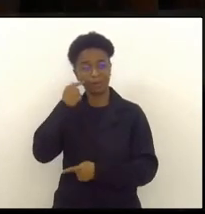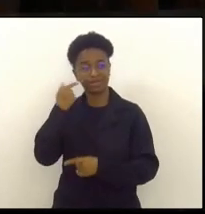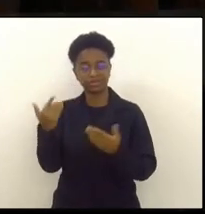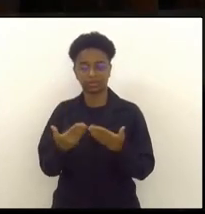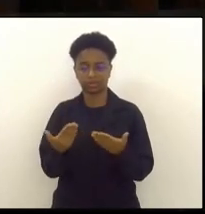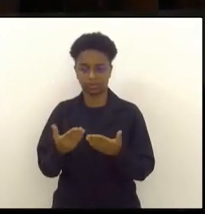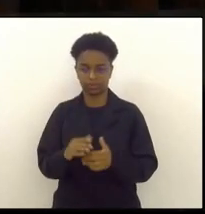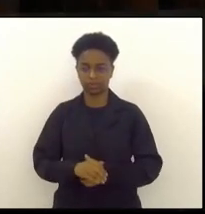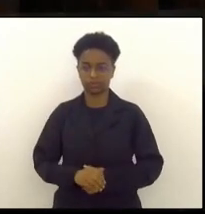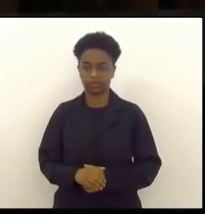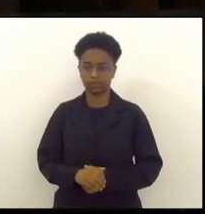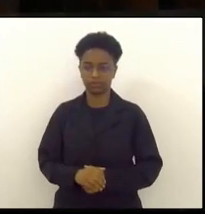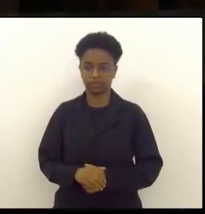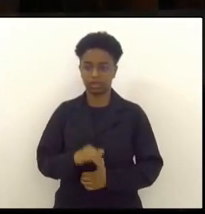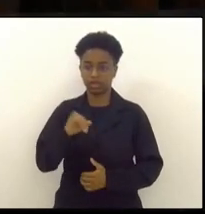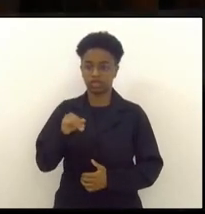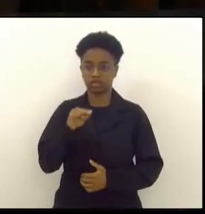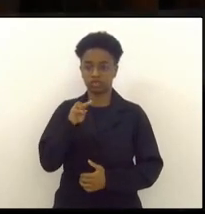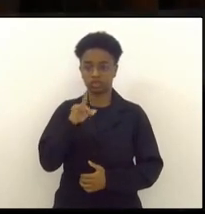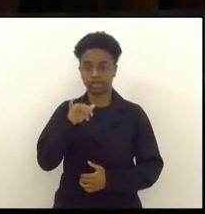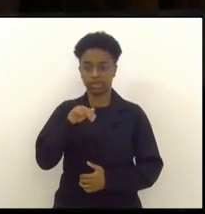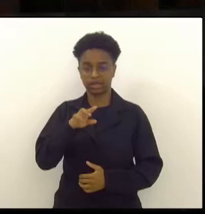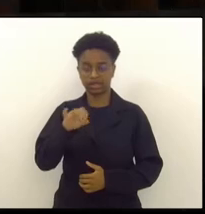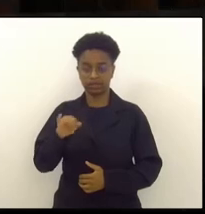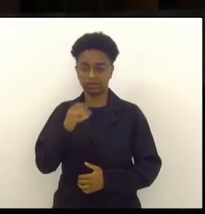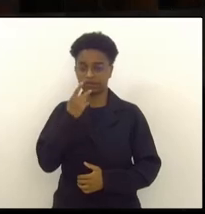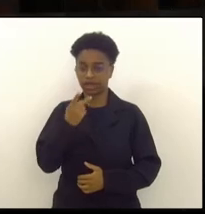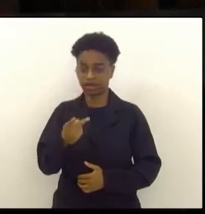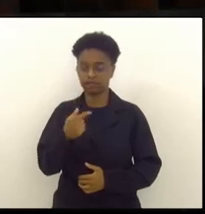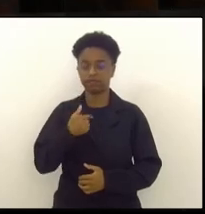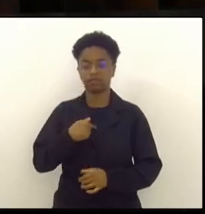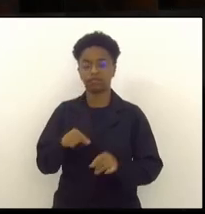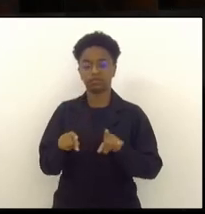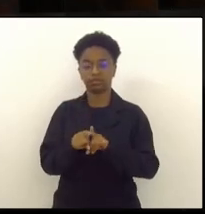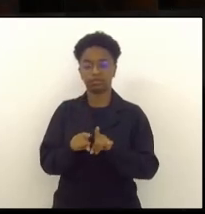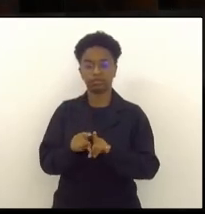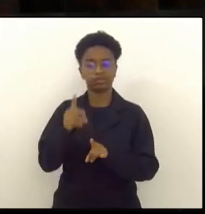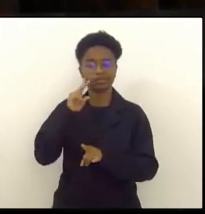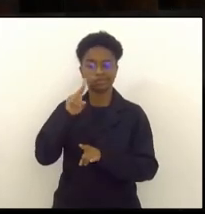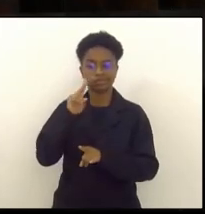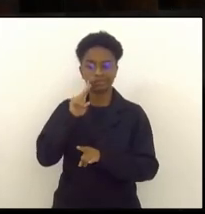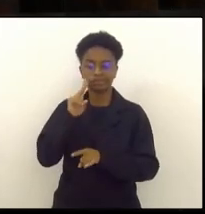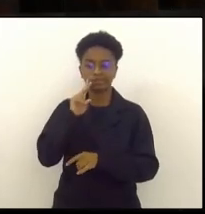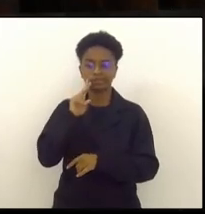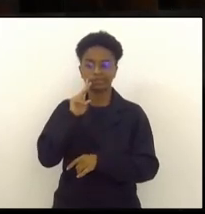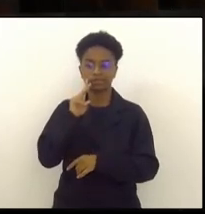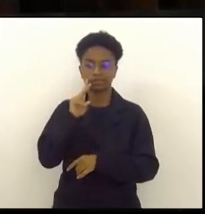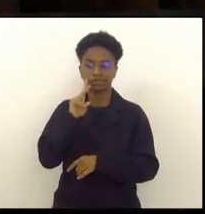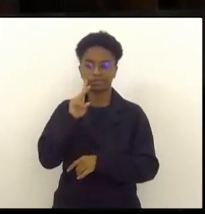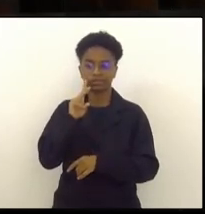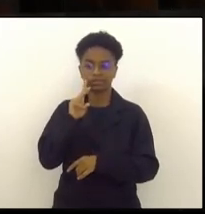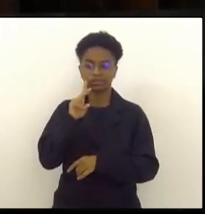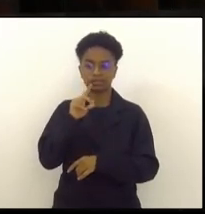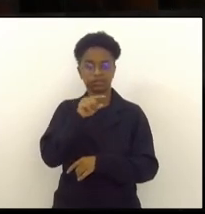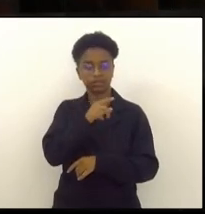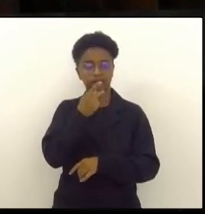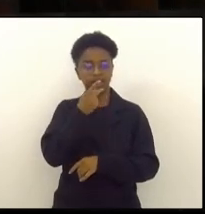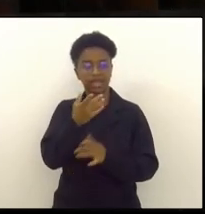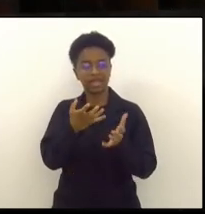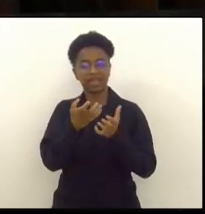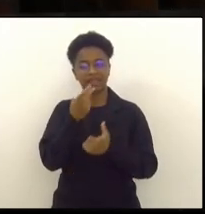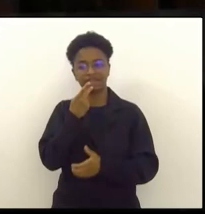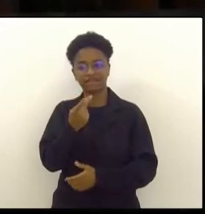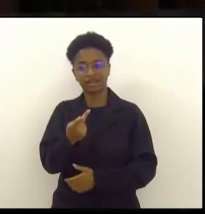hoje, Juliane falava, Berthier falava, Berthier dizia que ia falar, ele disse que ele queria